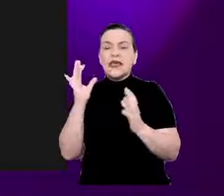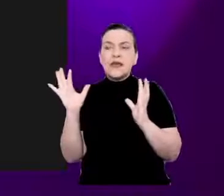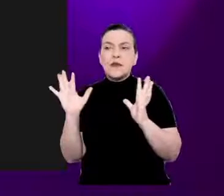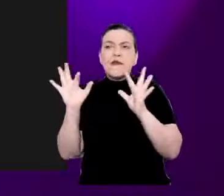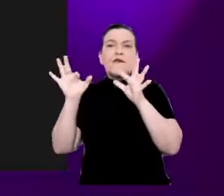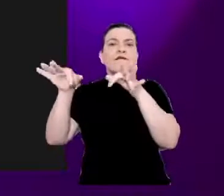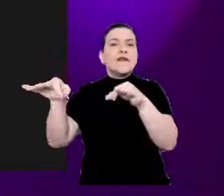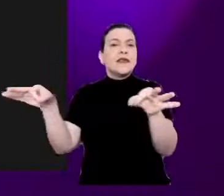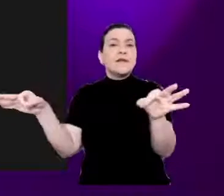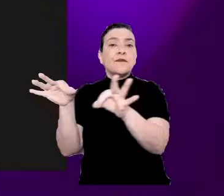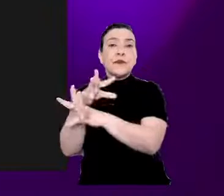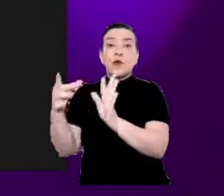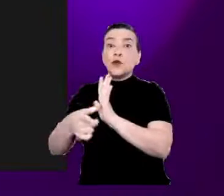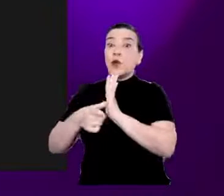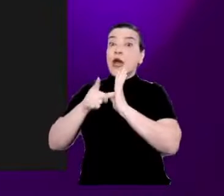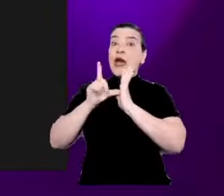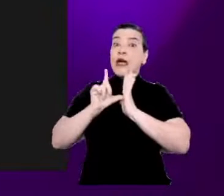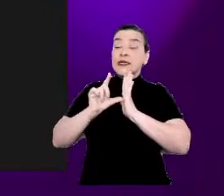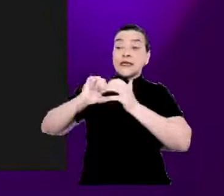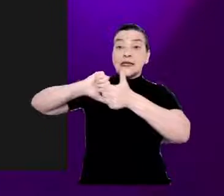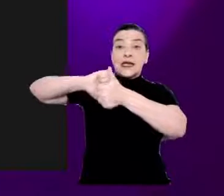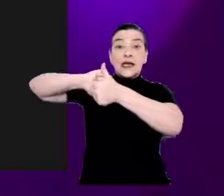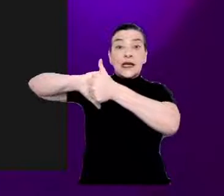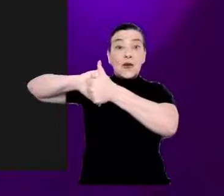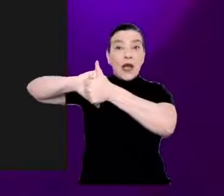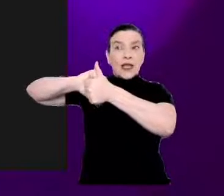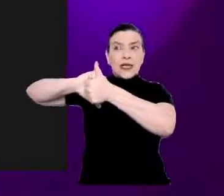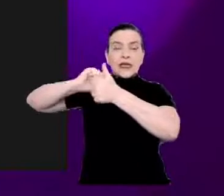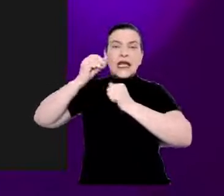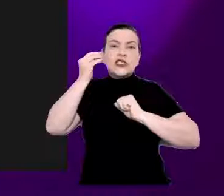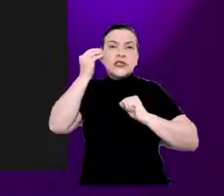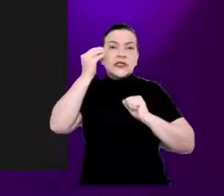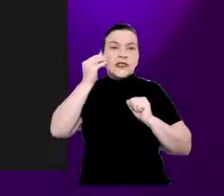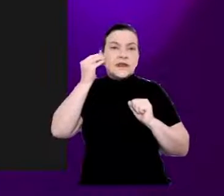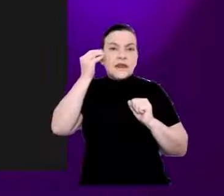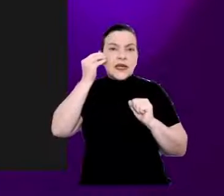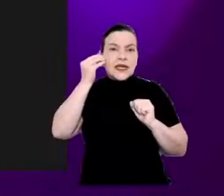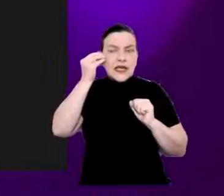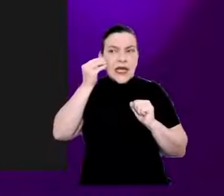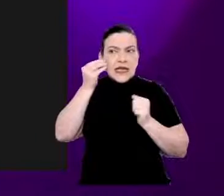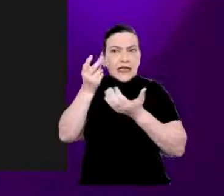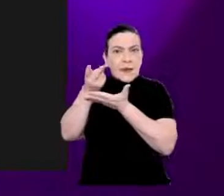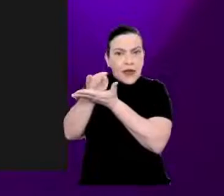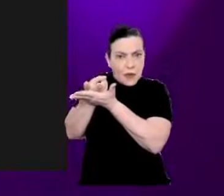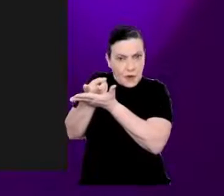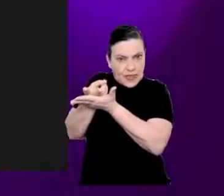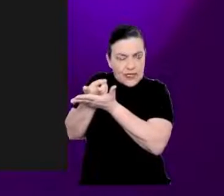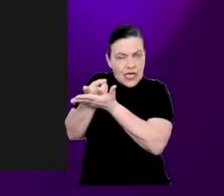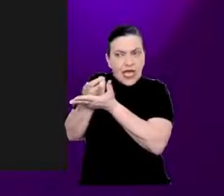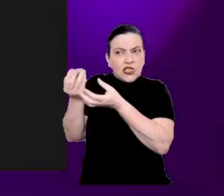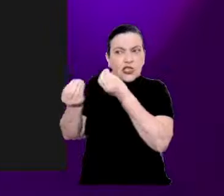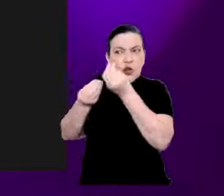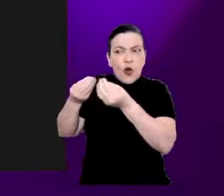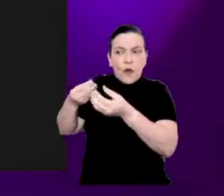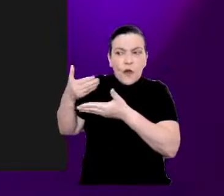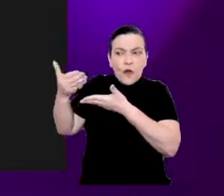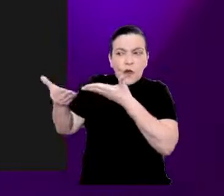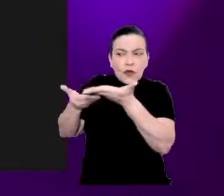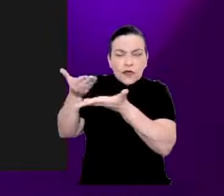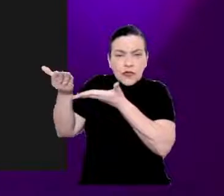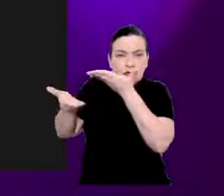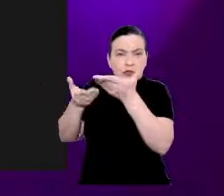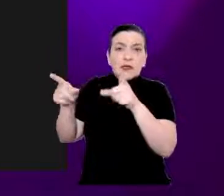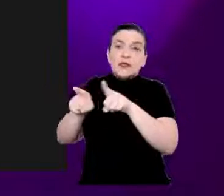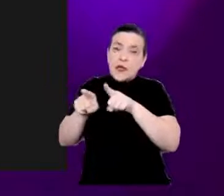a qualidade percebida ou a experiência percebida pelo cliente, pelos pacientes, pelos profissionais